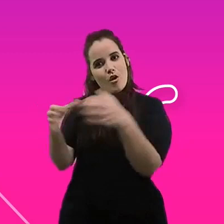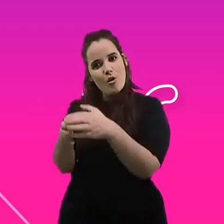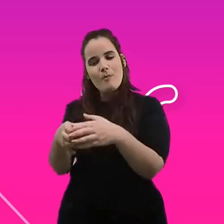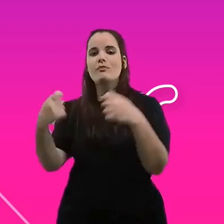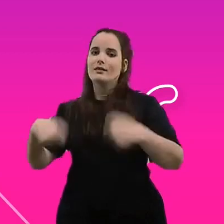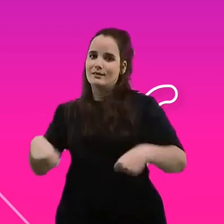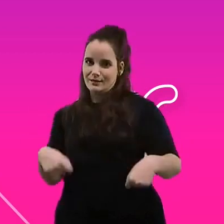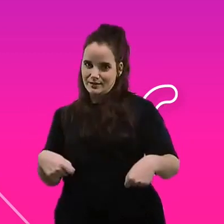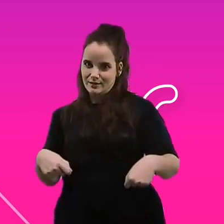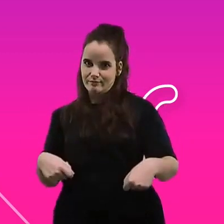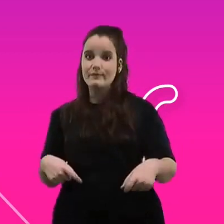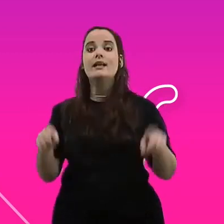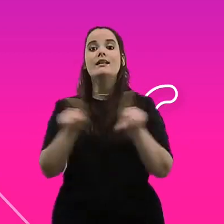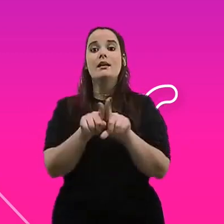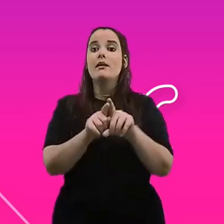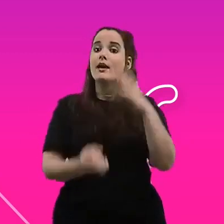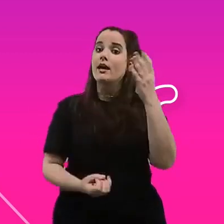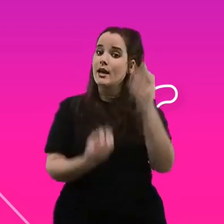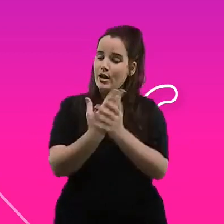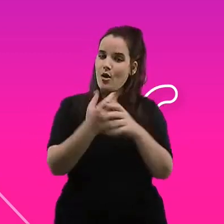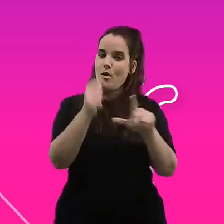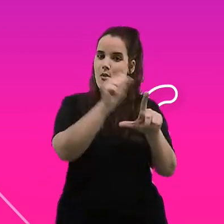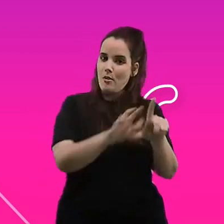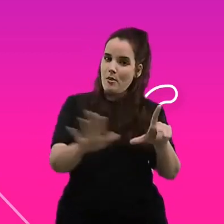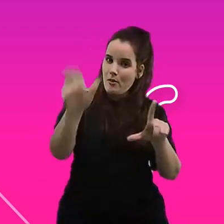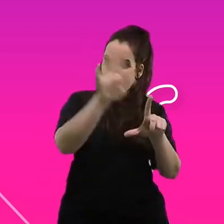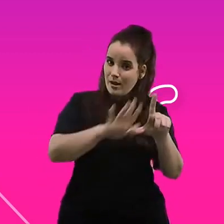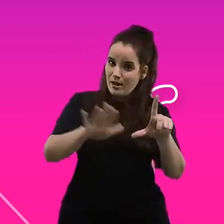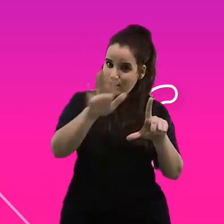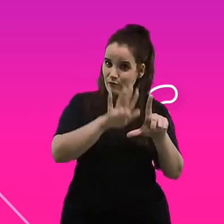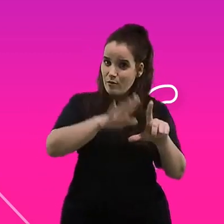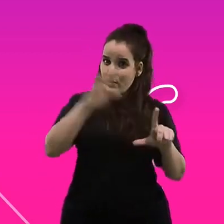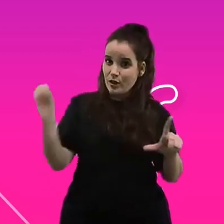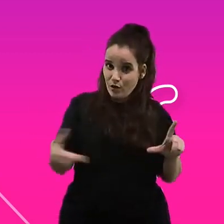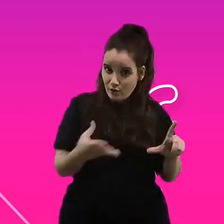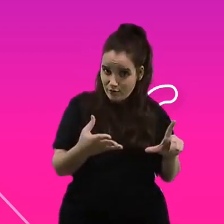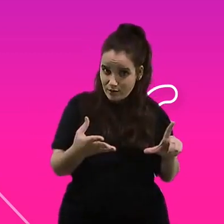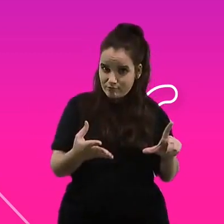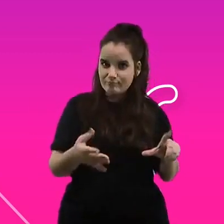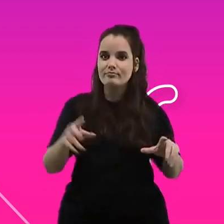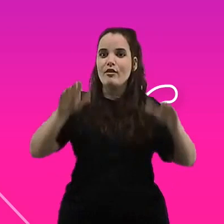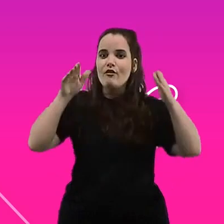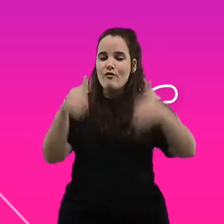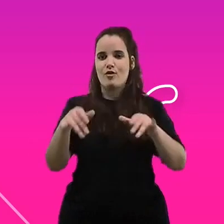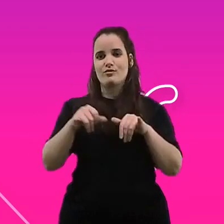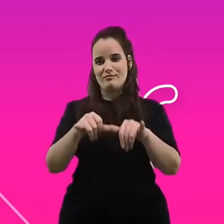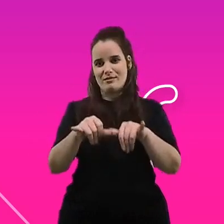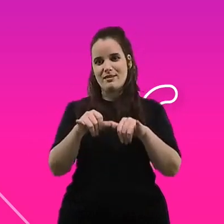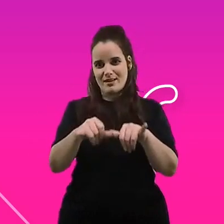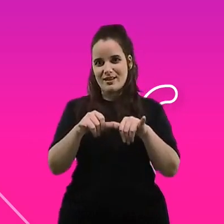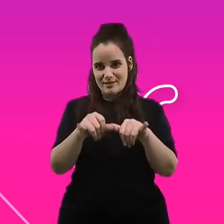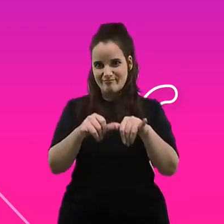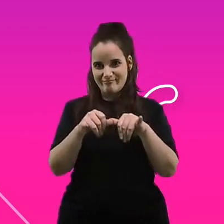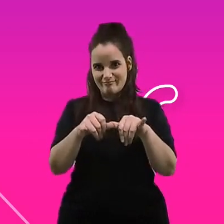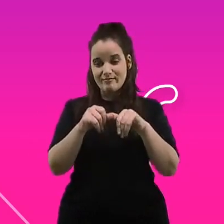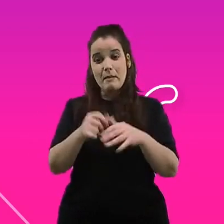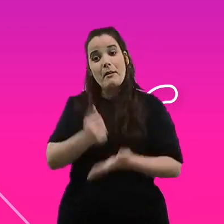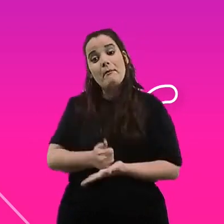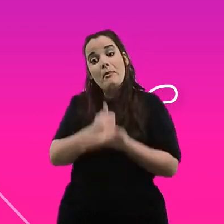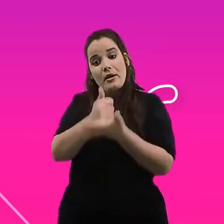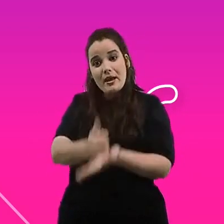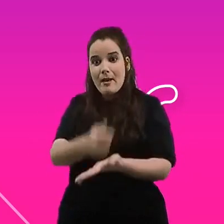uma plataforma nova, que foi uma plataforma de supermercado, justamente para fomentar e apoiar essas pessoas a não se,